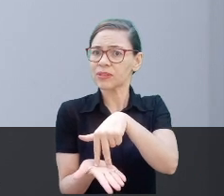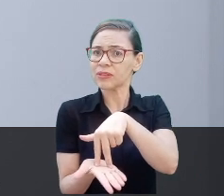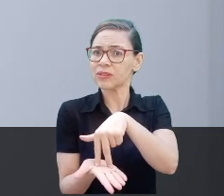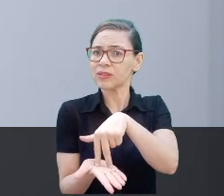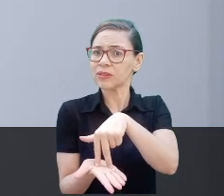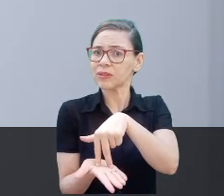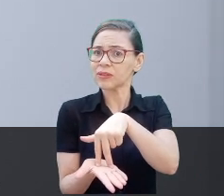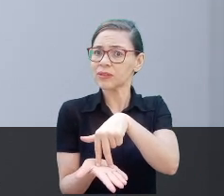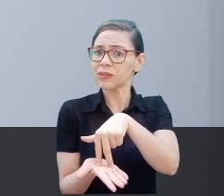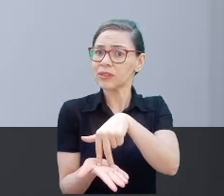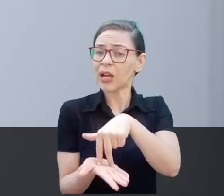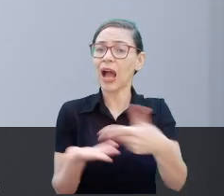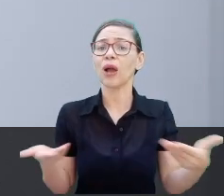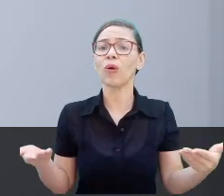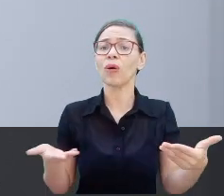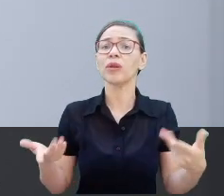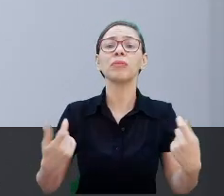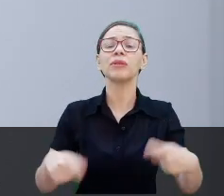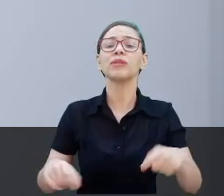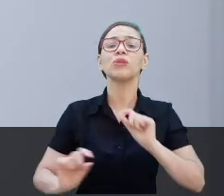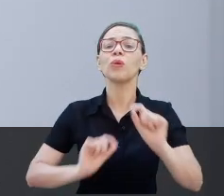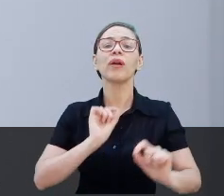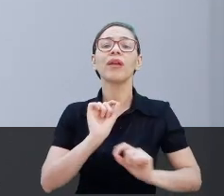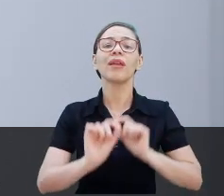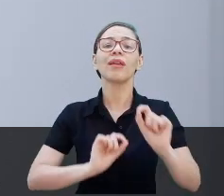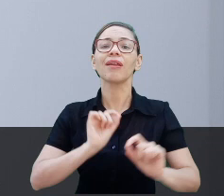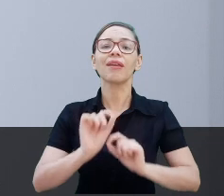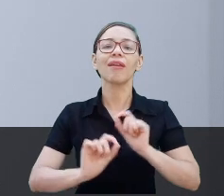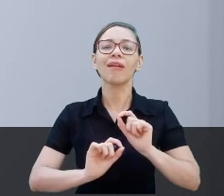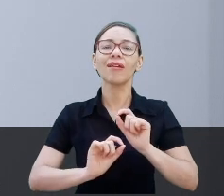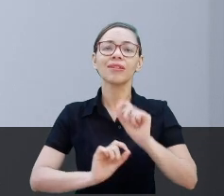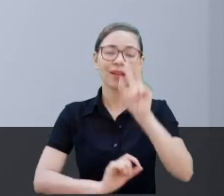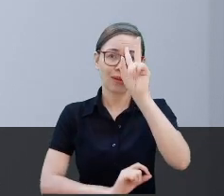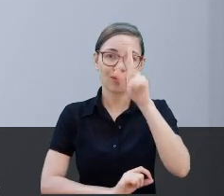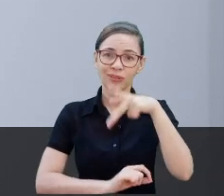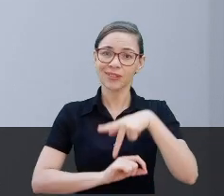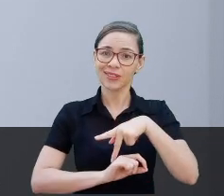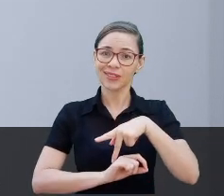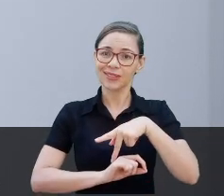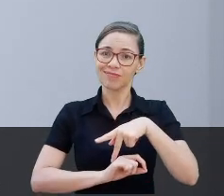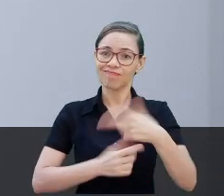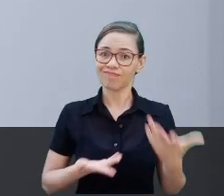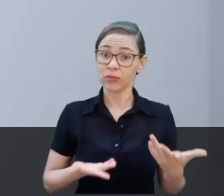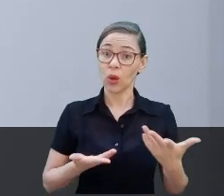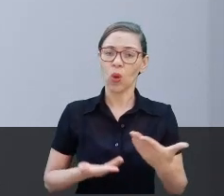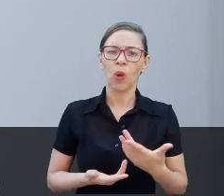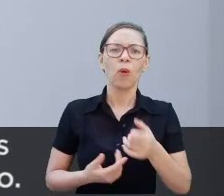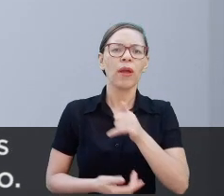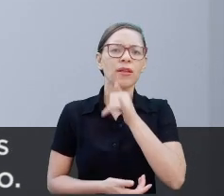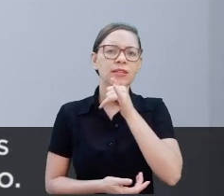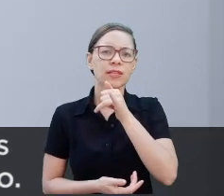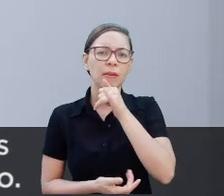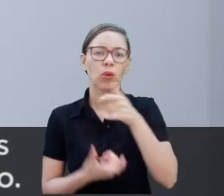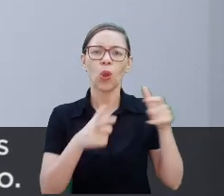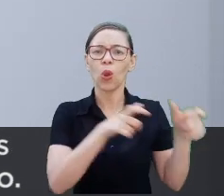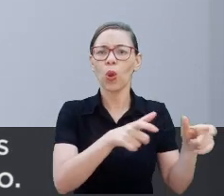nessa atuação, e principalmente pensando aí também, enquanto os recursos humanos,